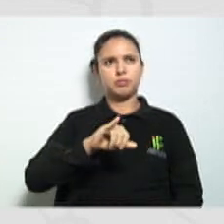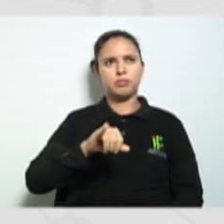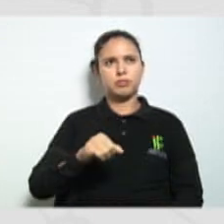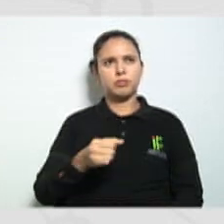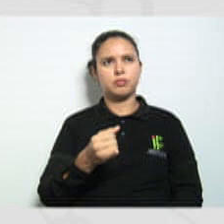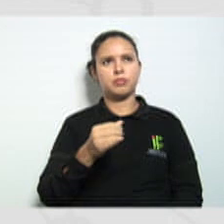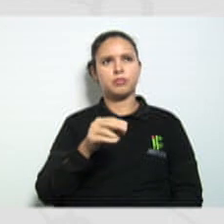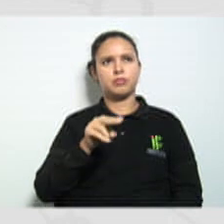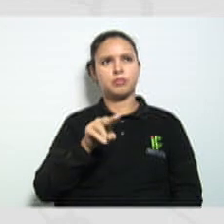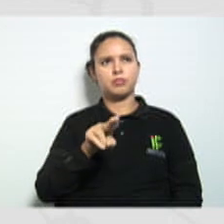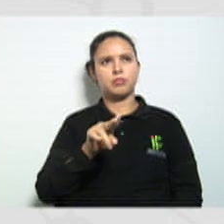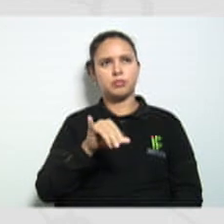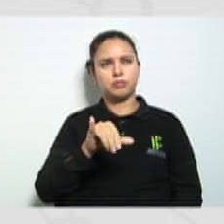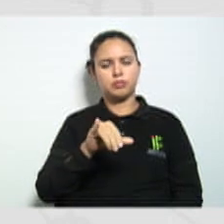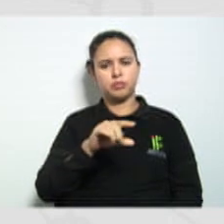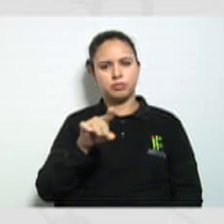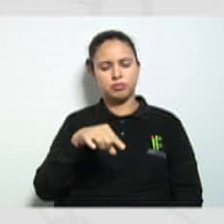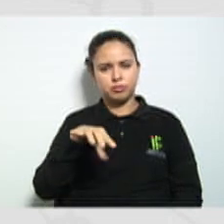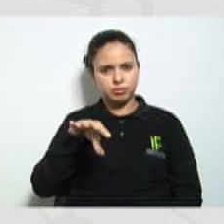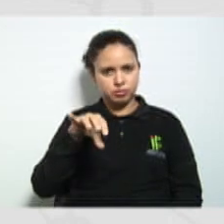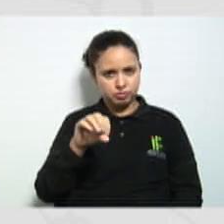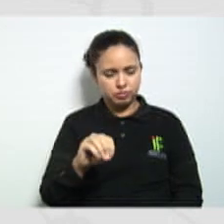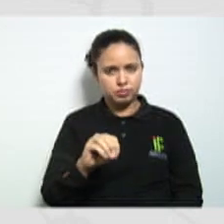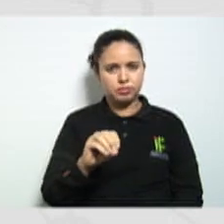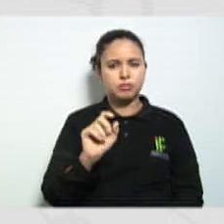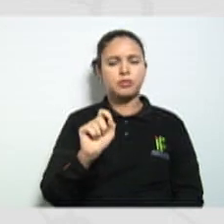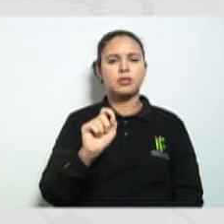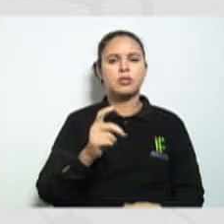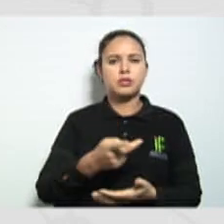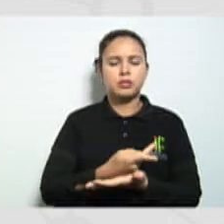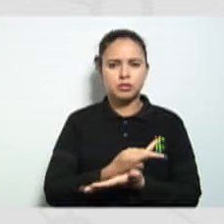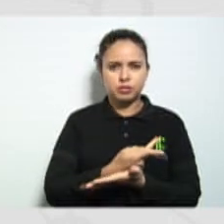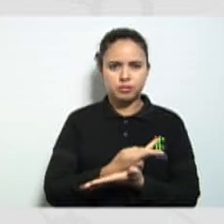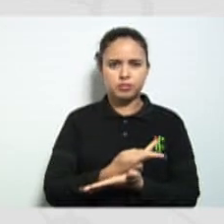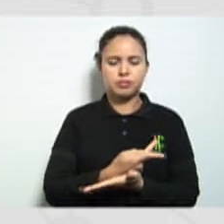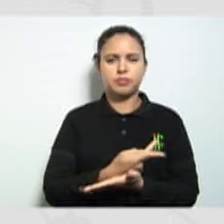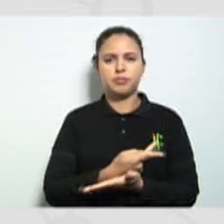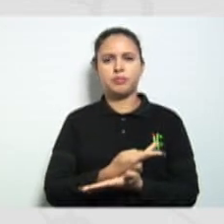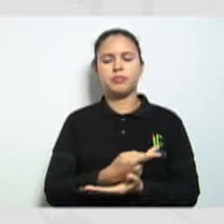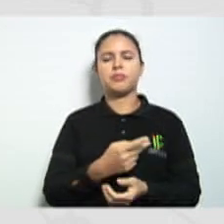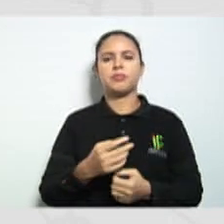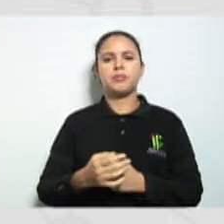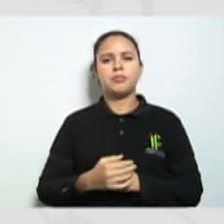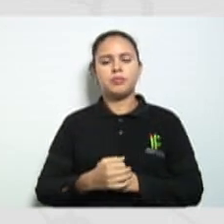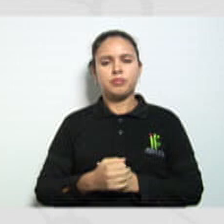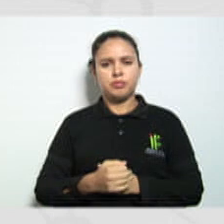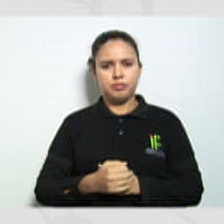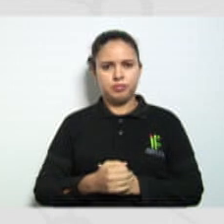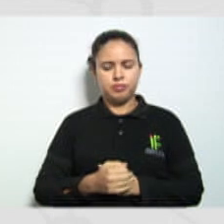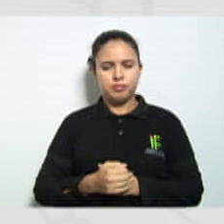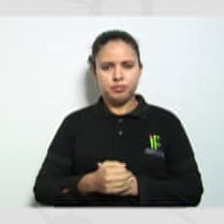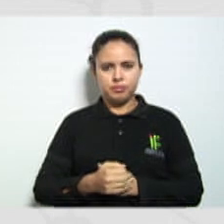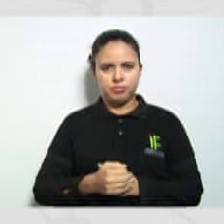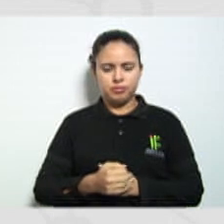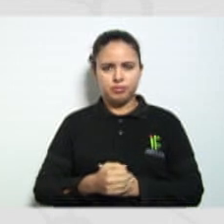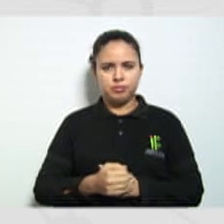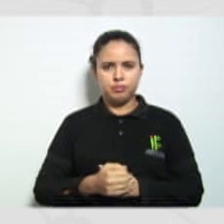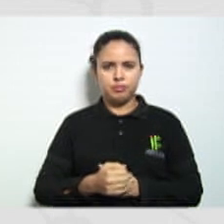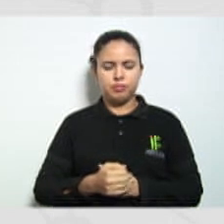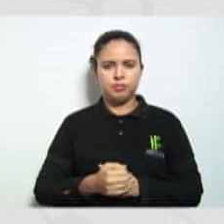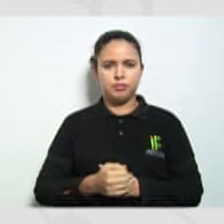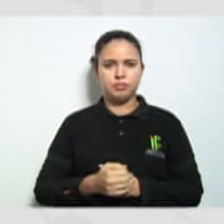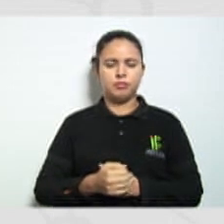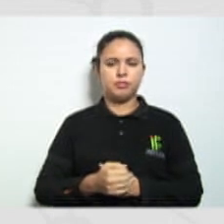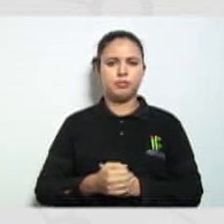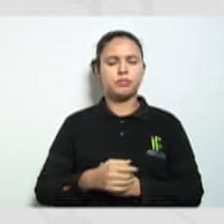Eu vou lá, eu não constituí em outros momentos, em outros anos dessa cooperativa, eu não constituí a